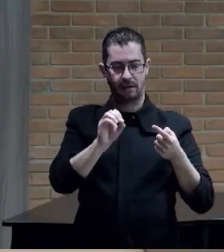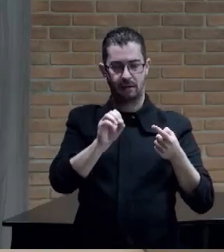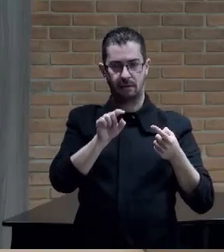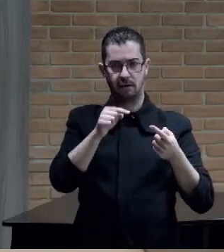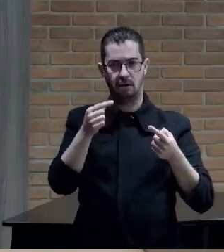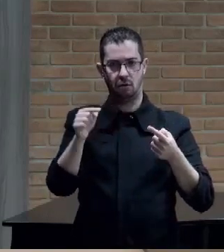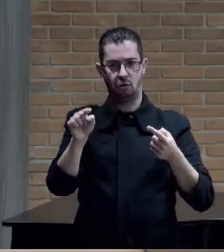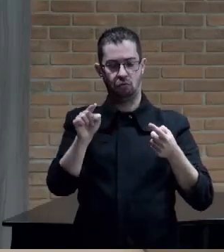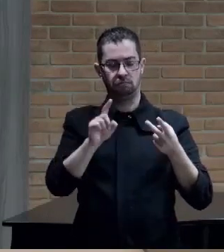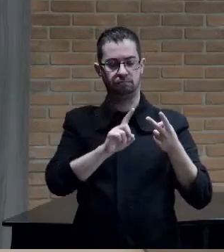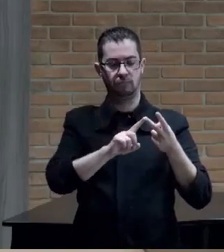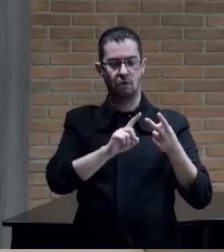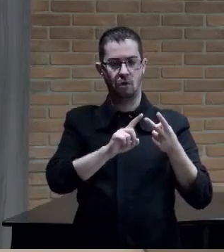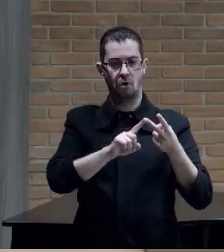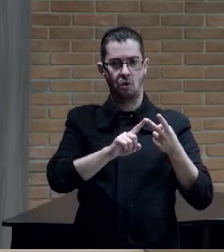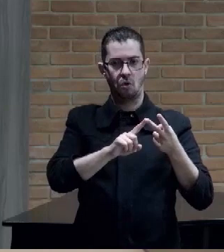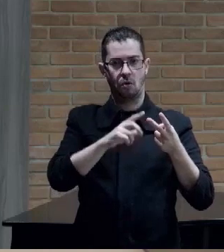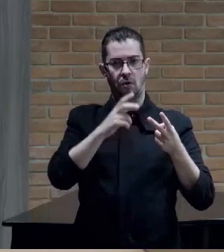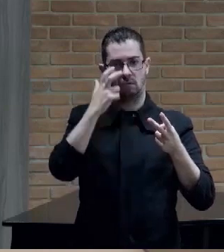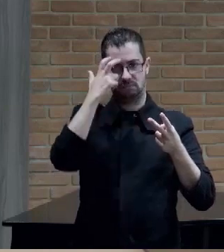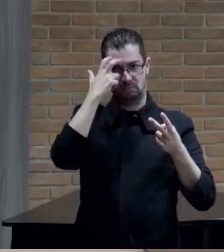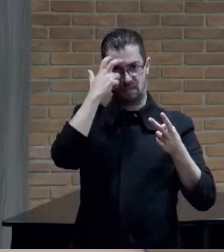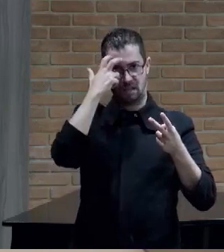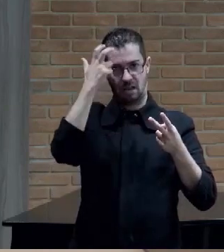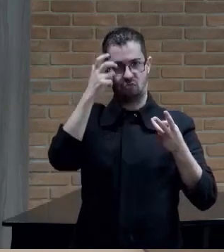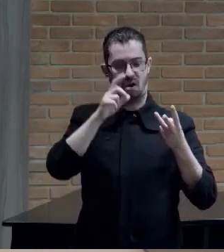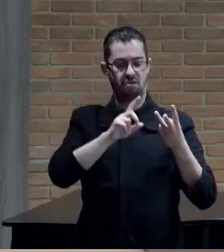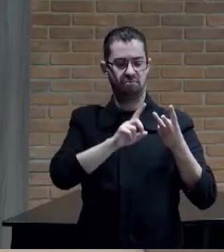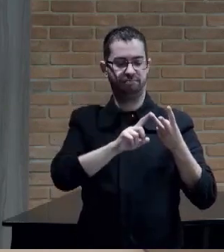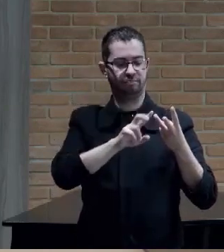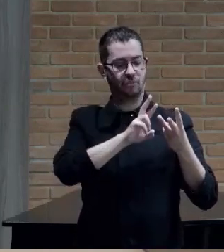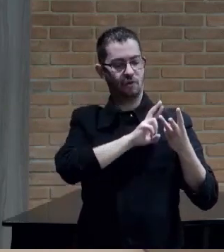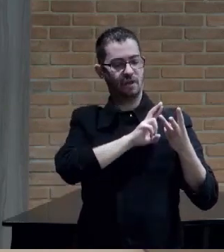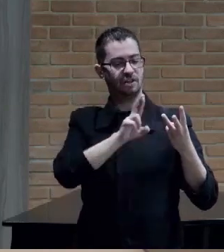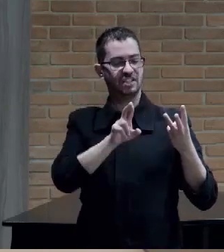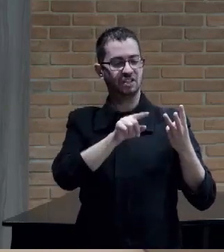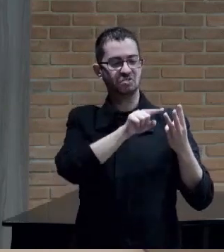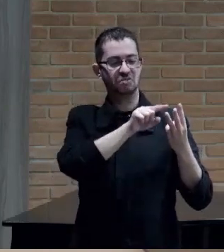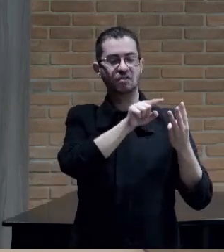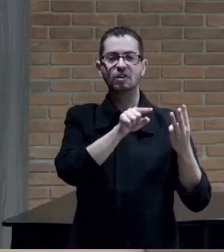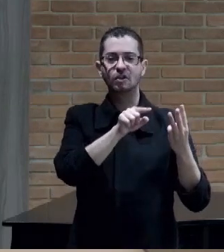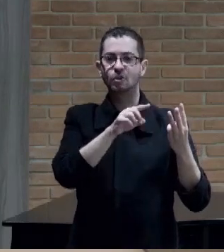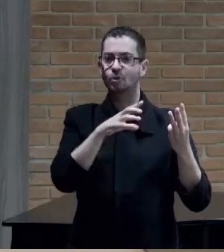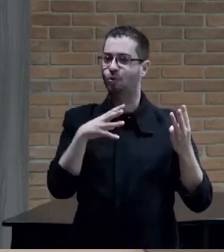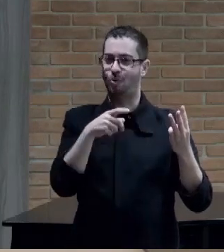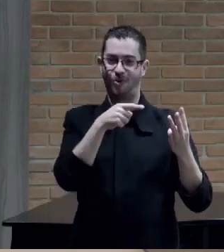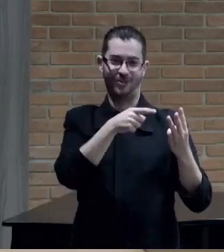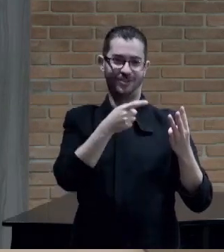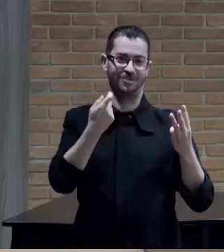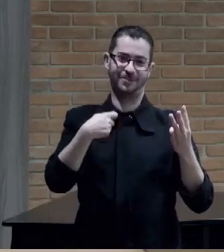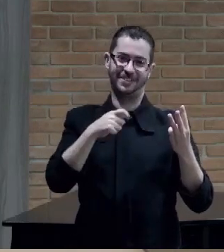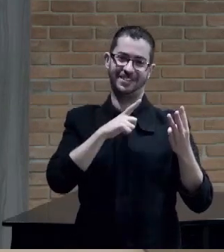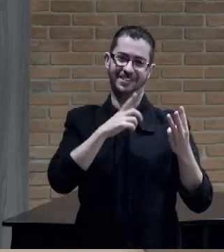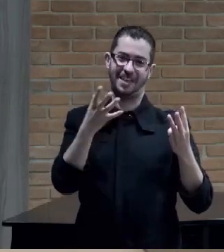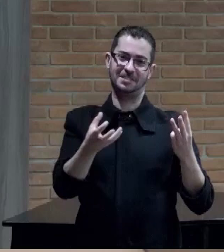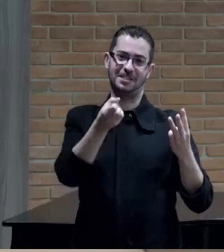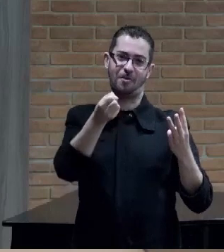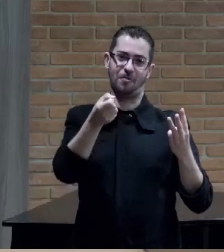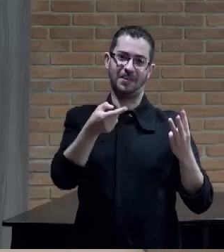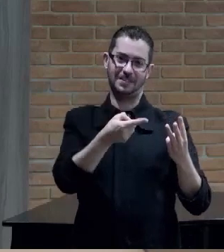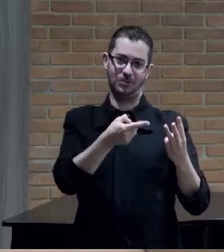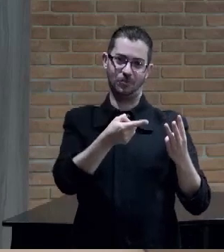o intelectual e o religioso. Todos precisam da salvação. Todos precisam desse